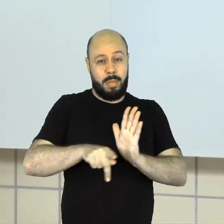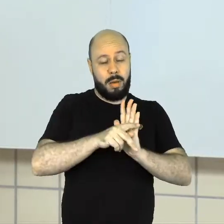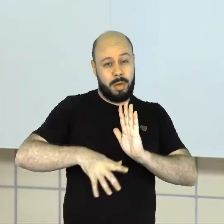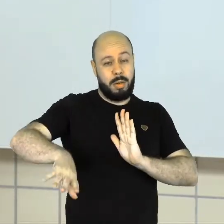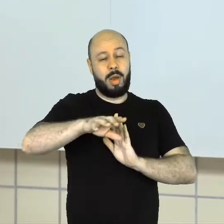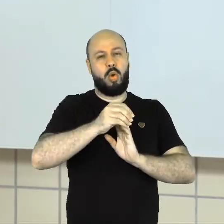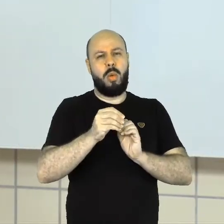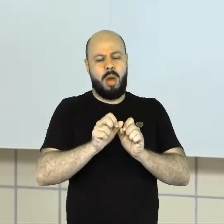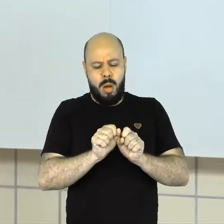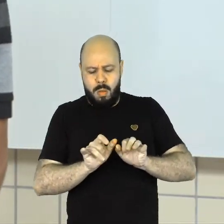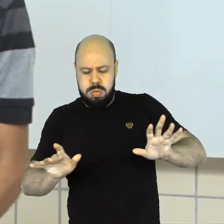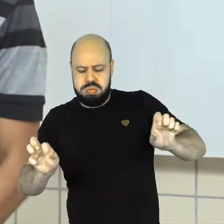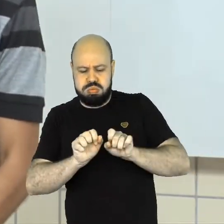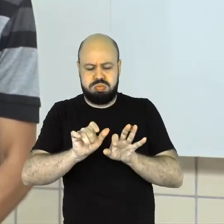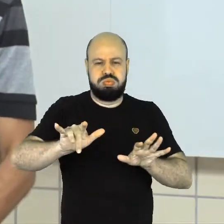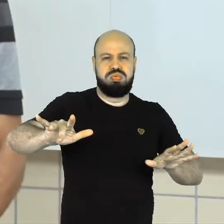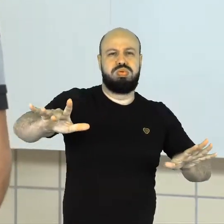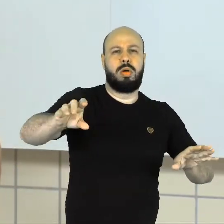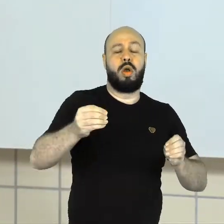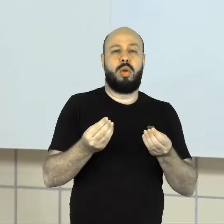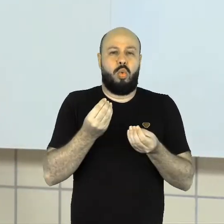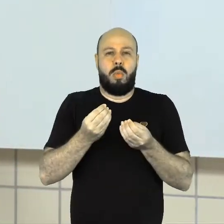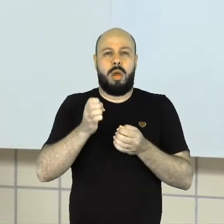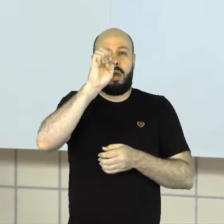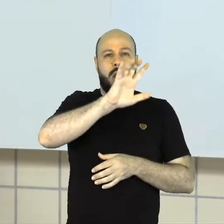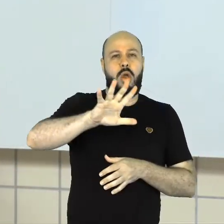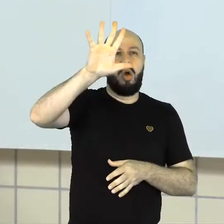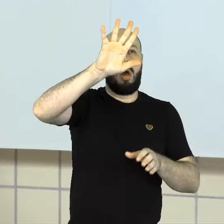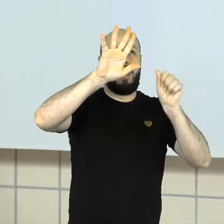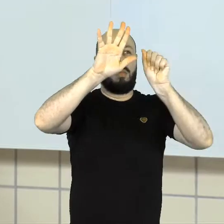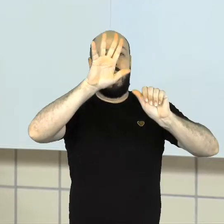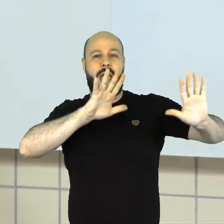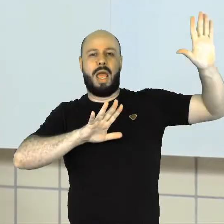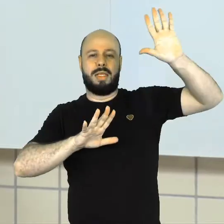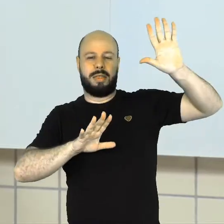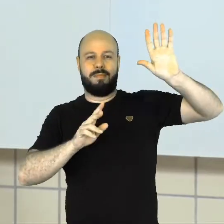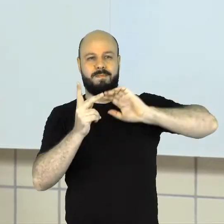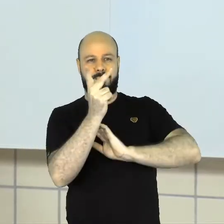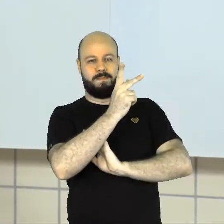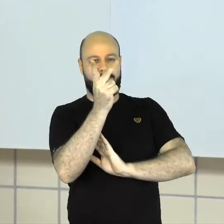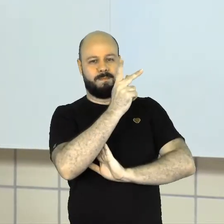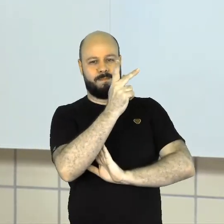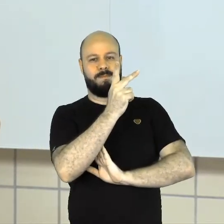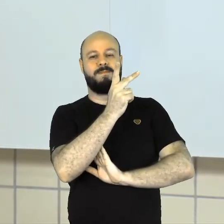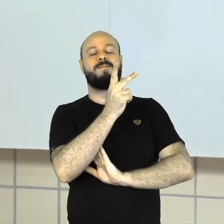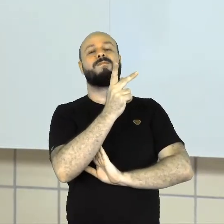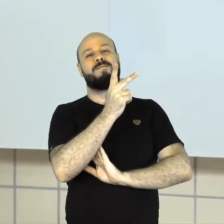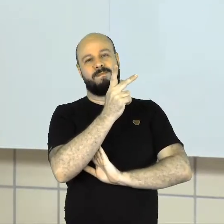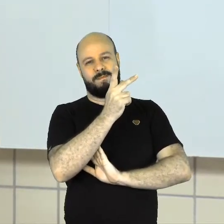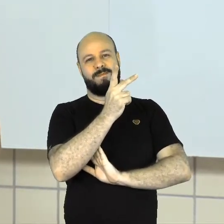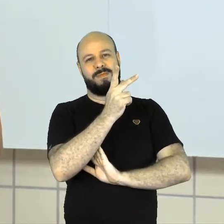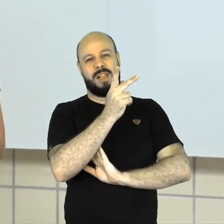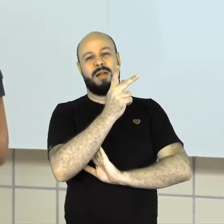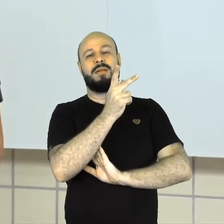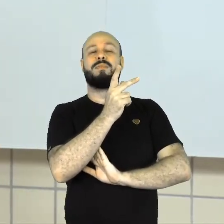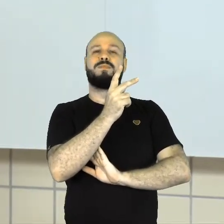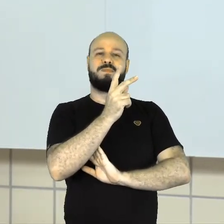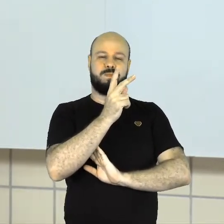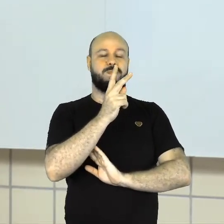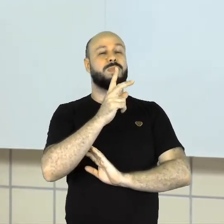dessas técnicas e como que a Europa e a Ásia, ela faz os